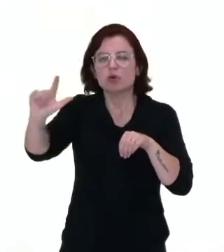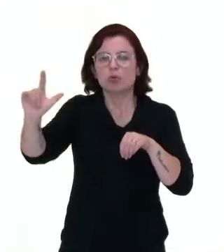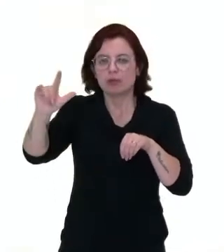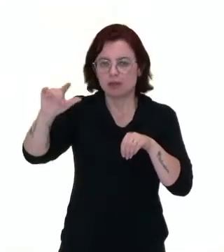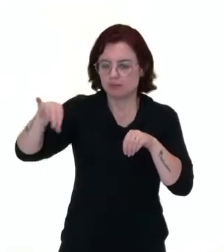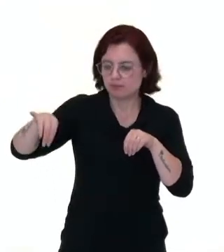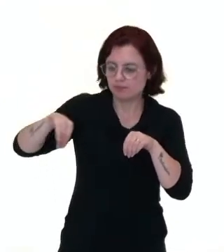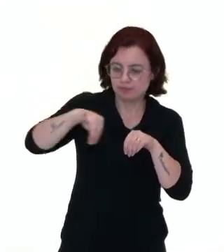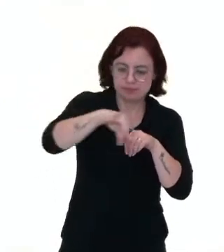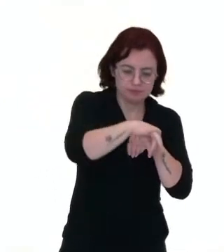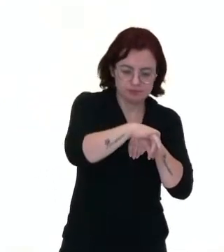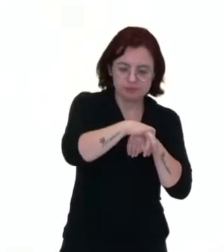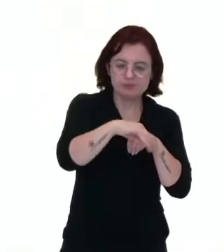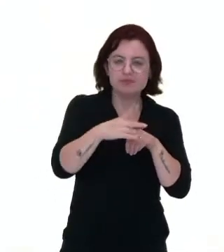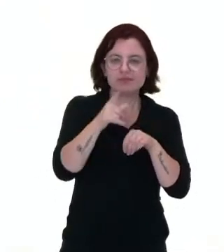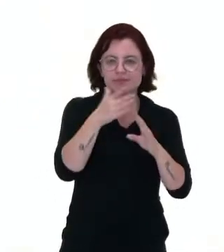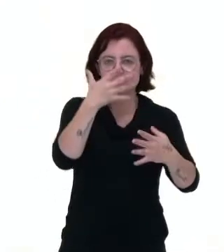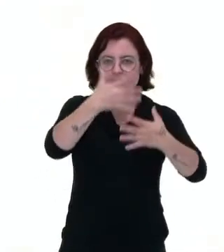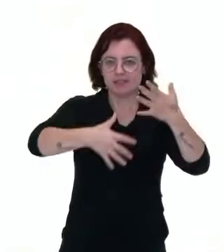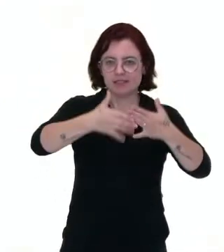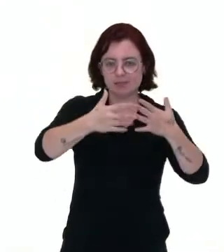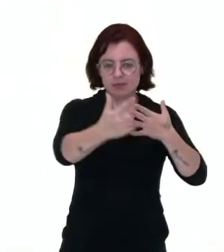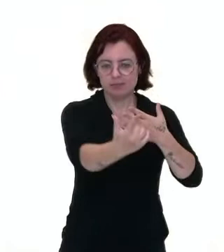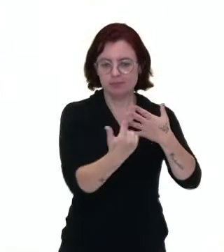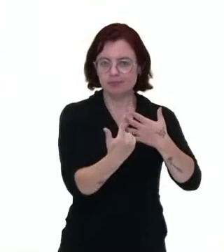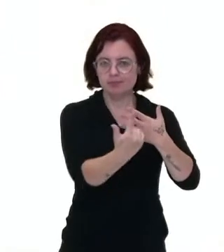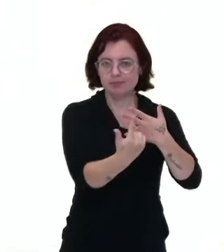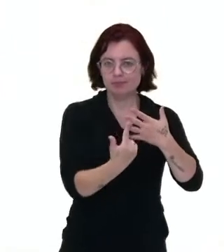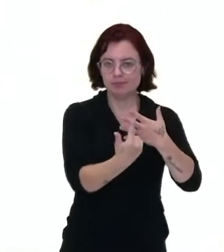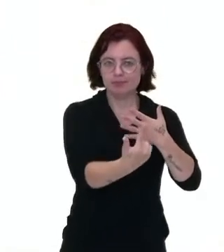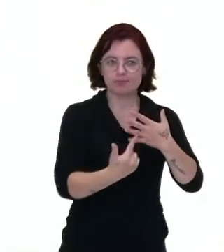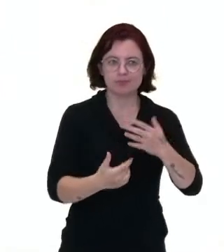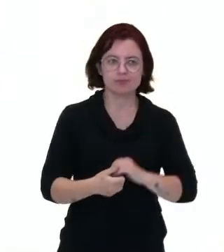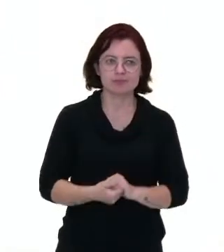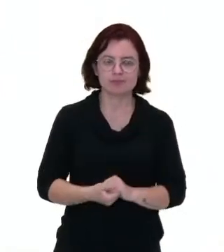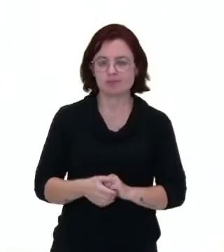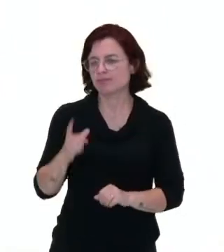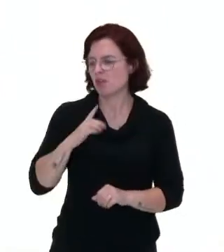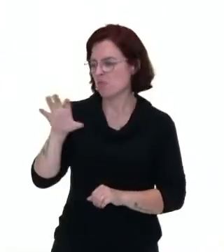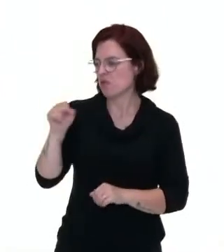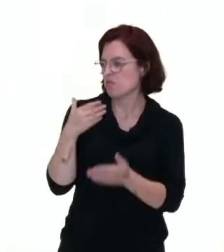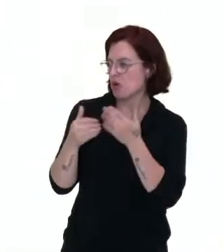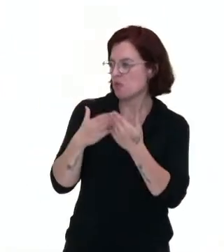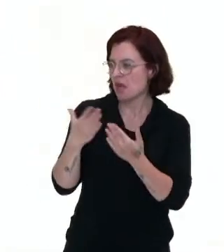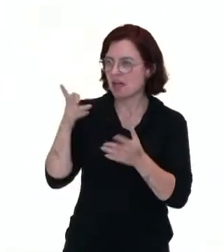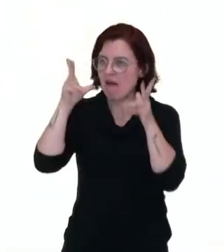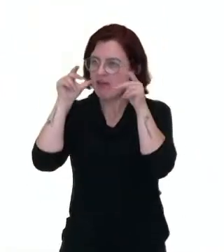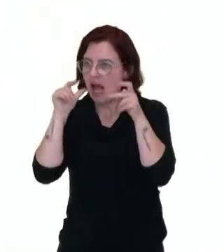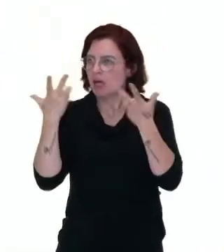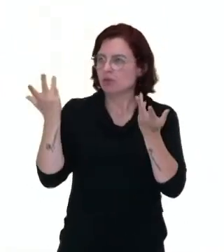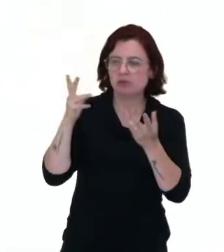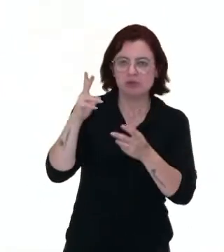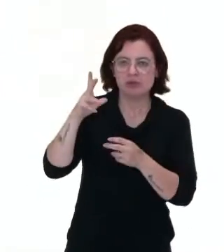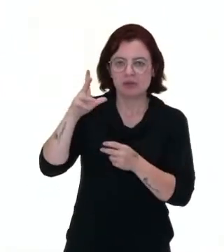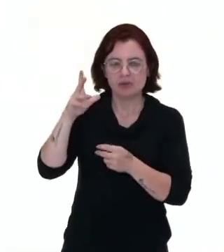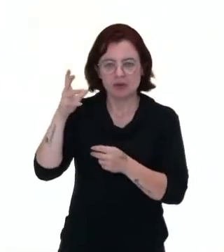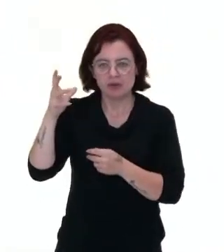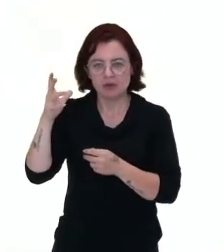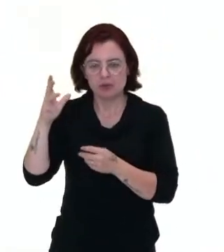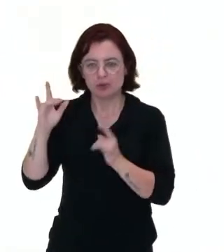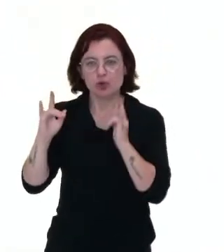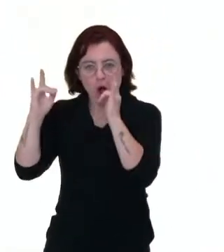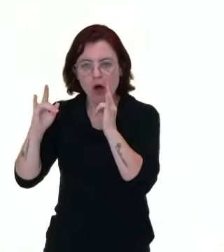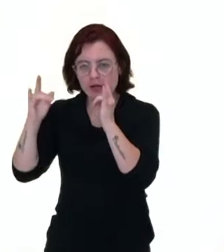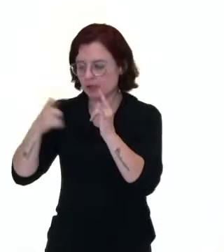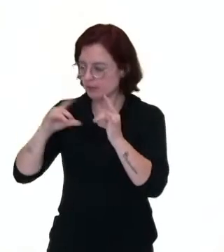xeque, obstruindo a ação da peça agressora. Então, eu vou pegar uma outra peça minha, de acordo com o movimento